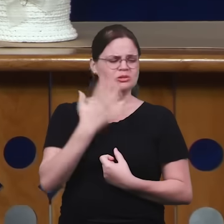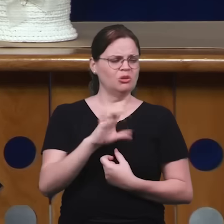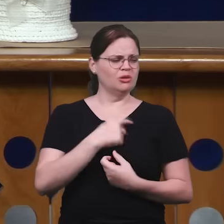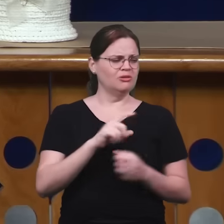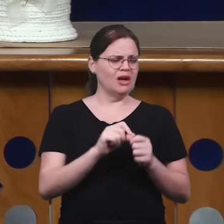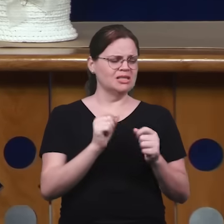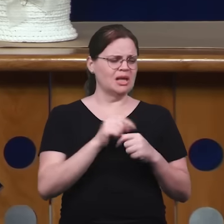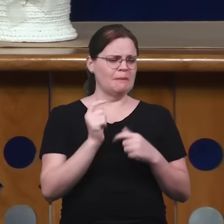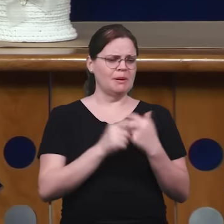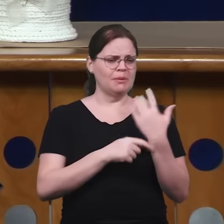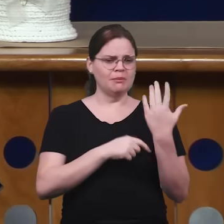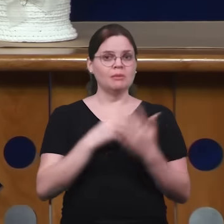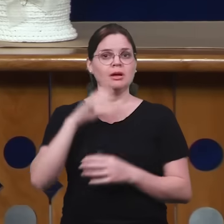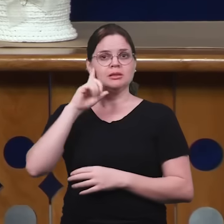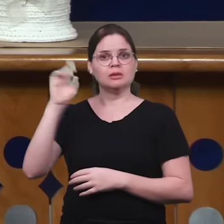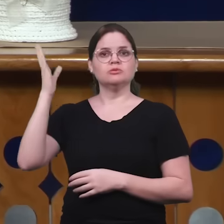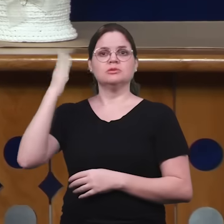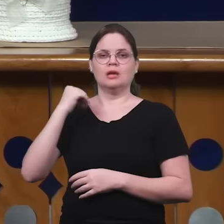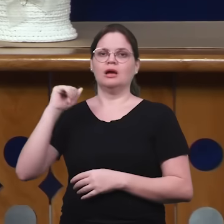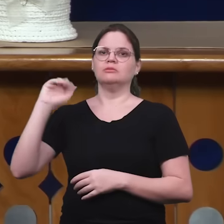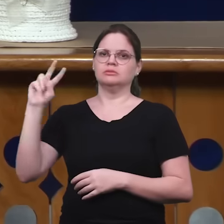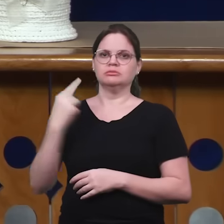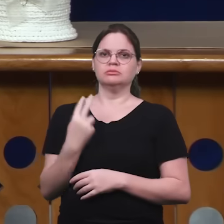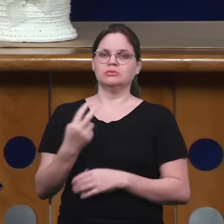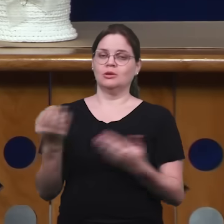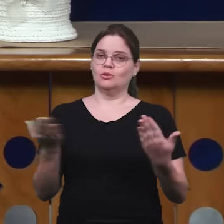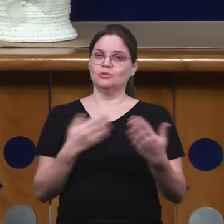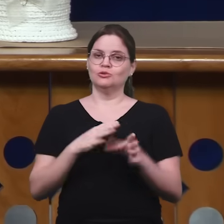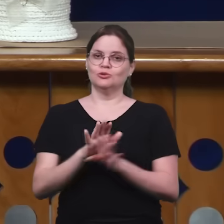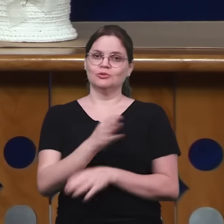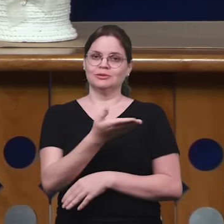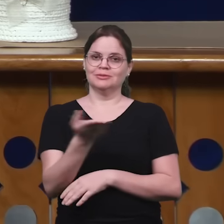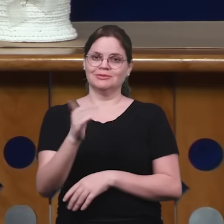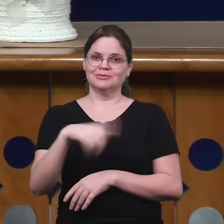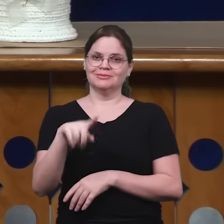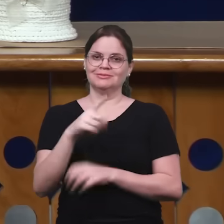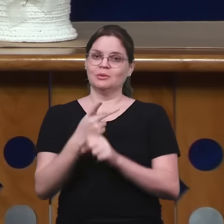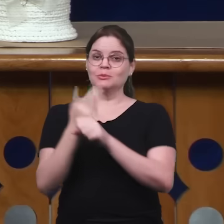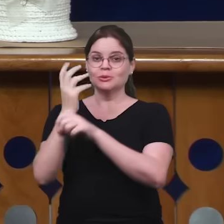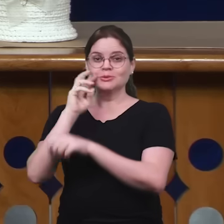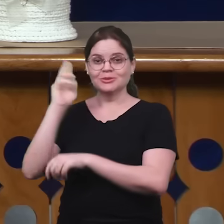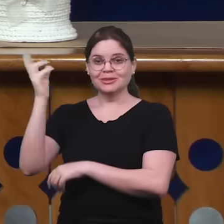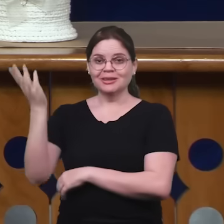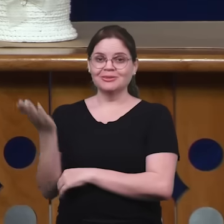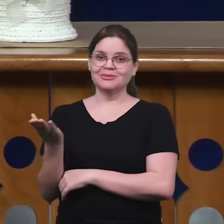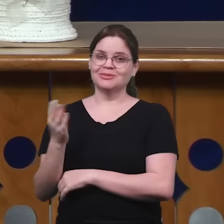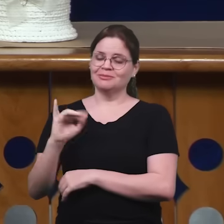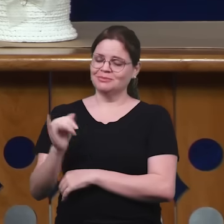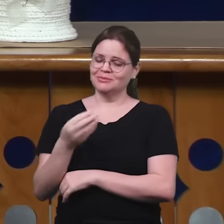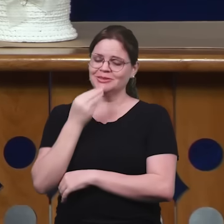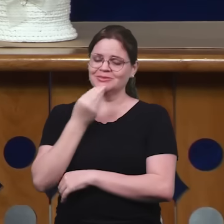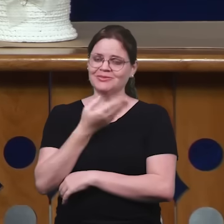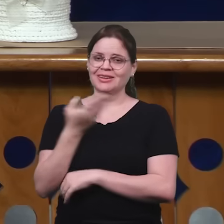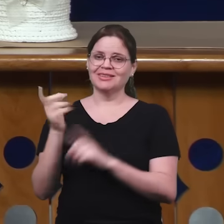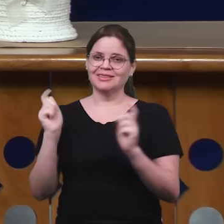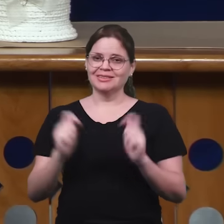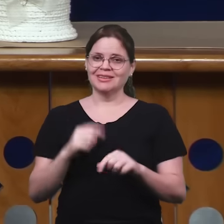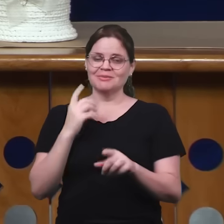fazer. E hoje a palavra do Senhor para mim e para você, buscai o Senhor enquanto se pode